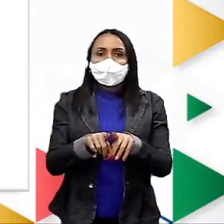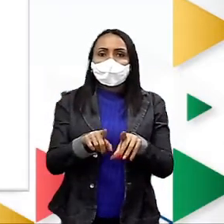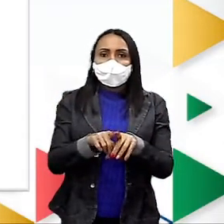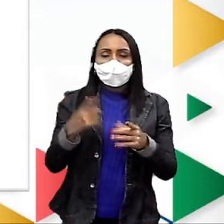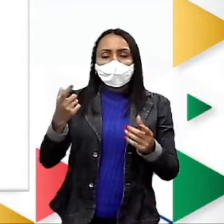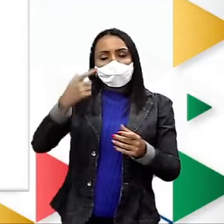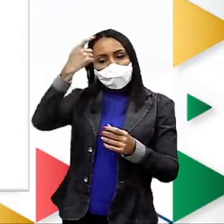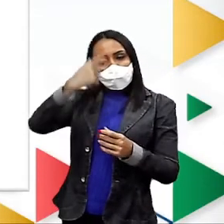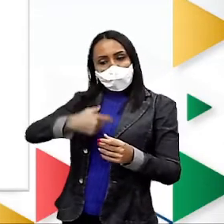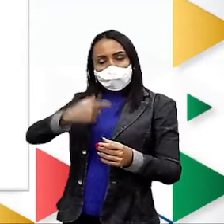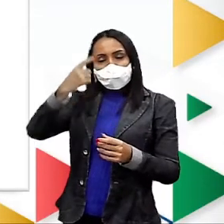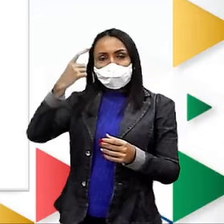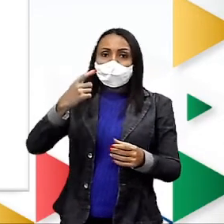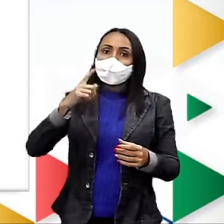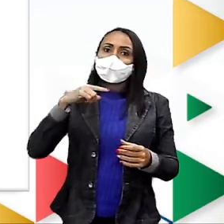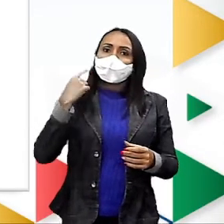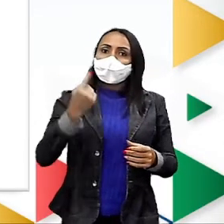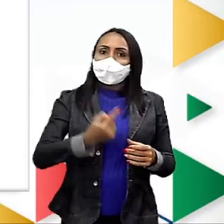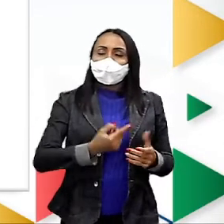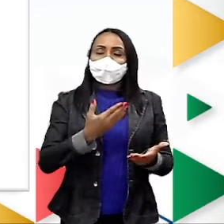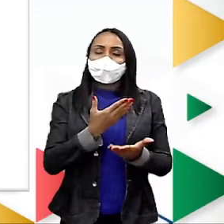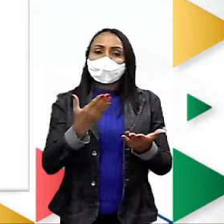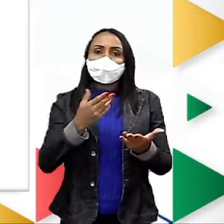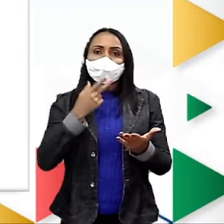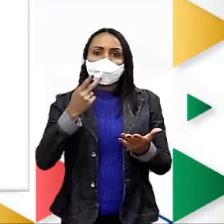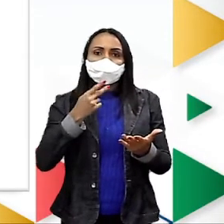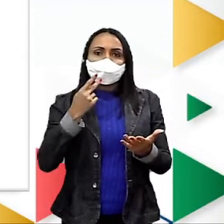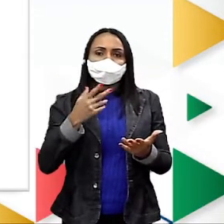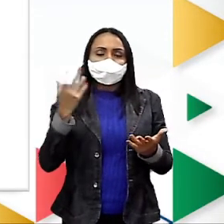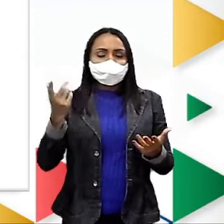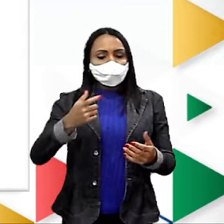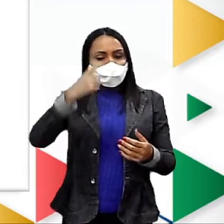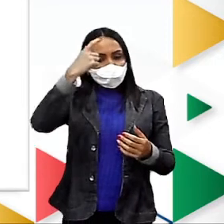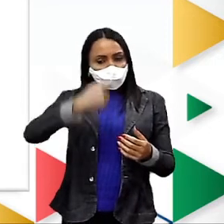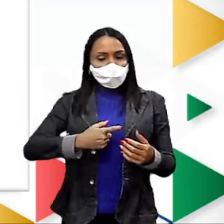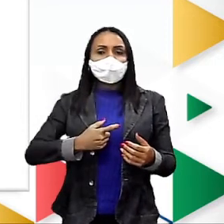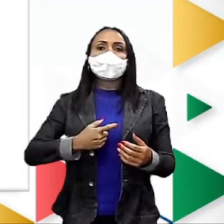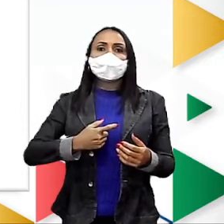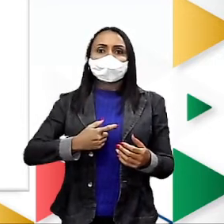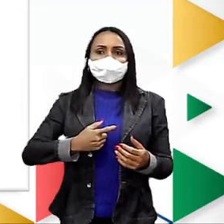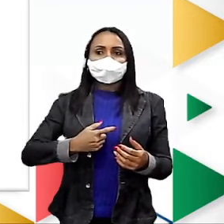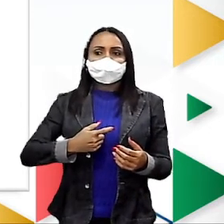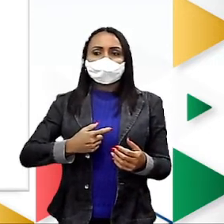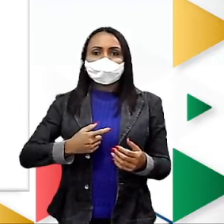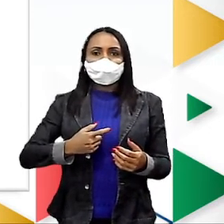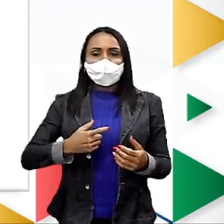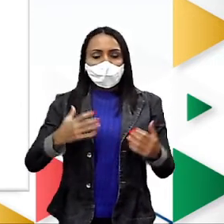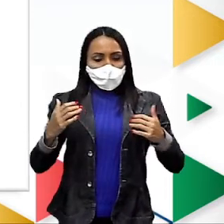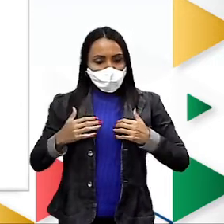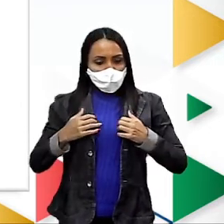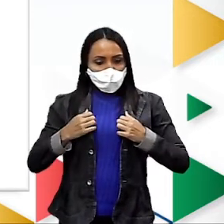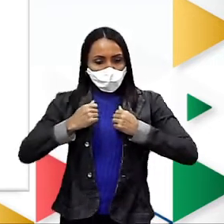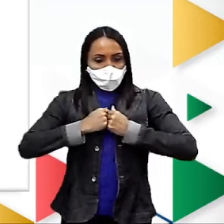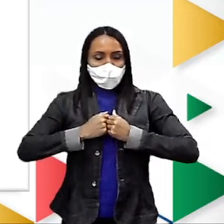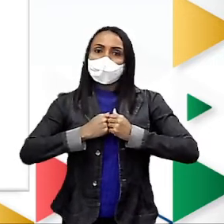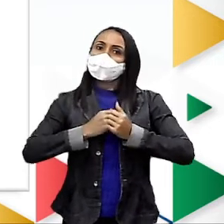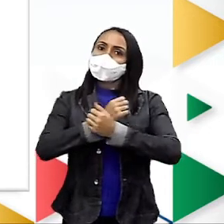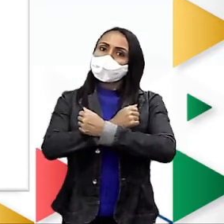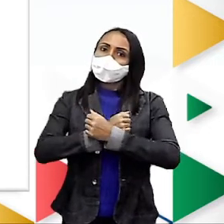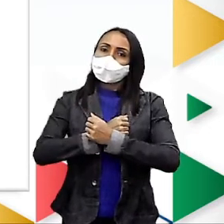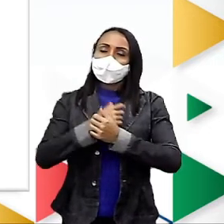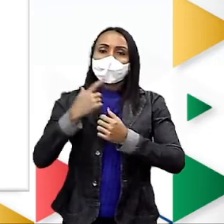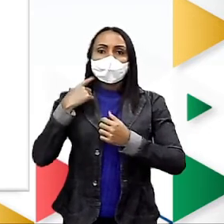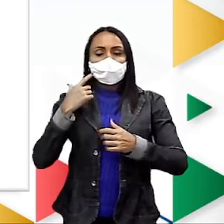fala. Quando nós dizemos sua imagem também fala, sua postura, certo? As roupas, se você for a